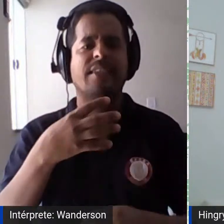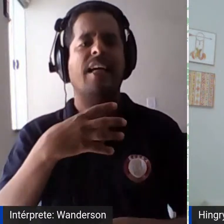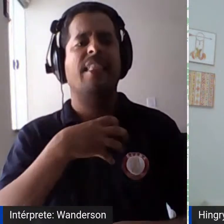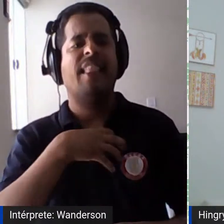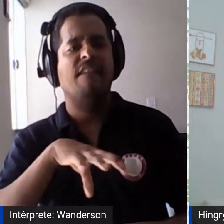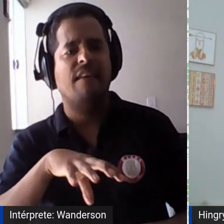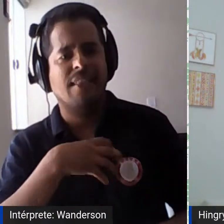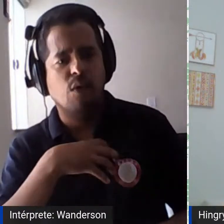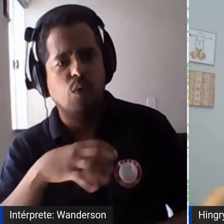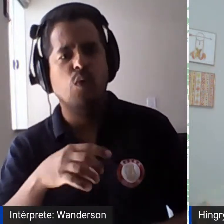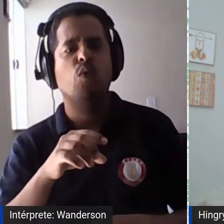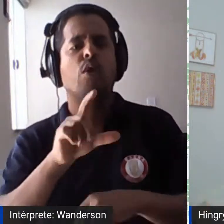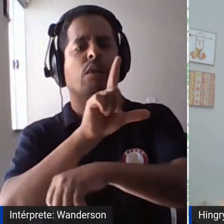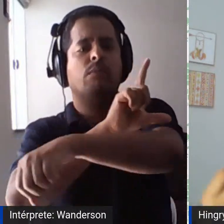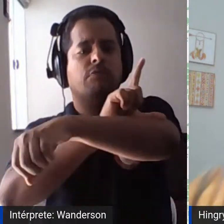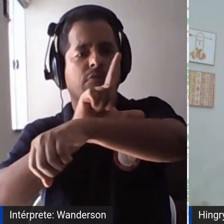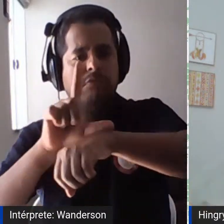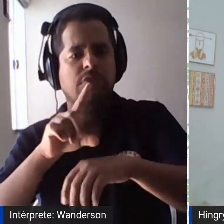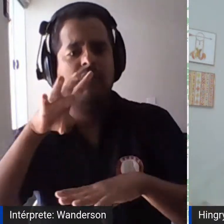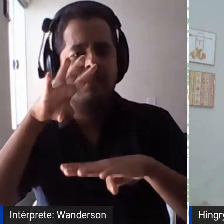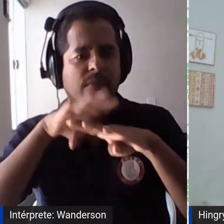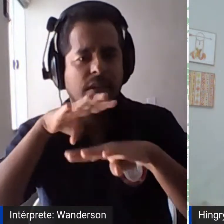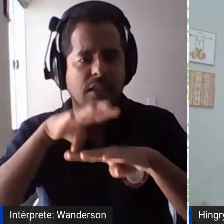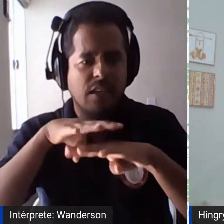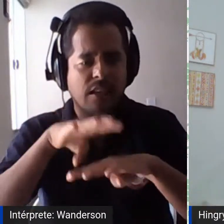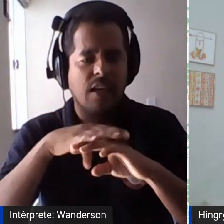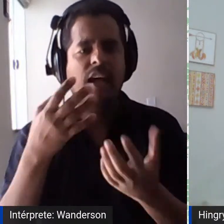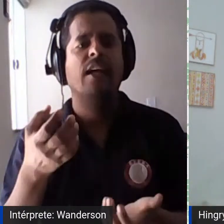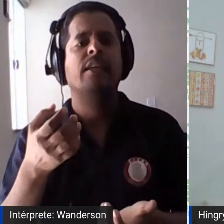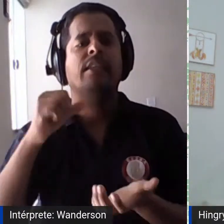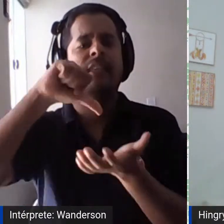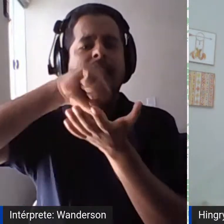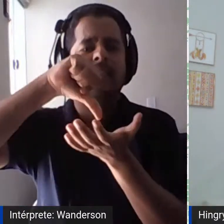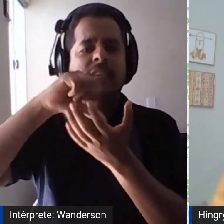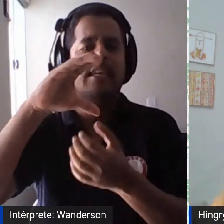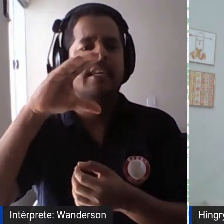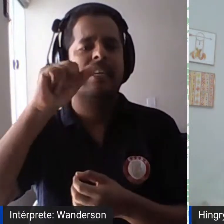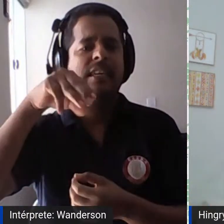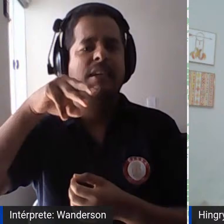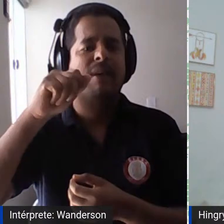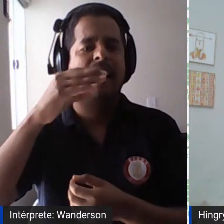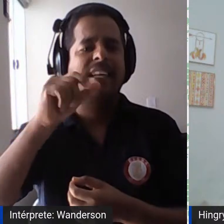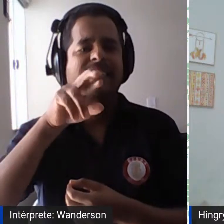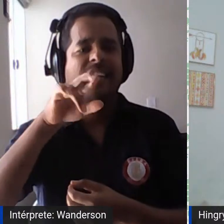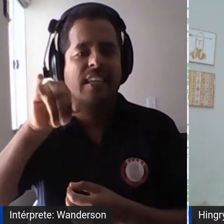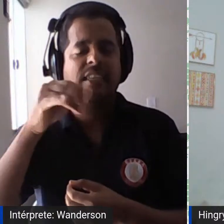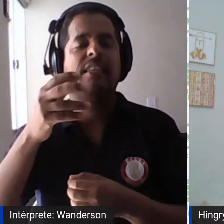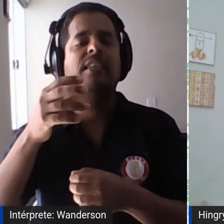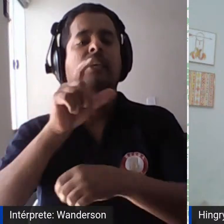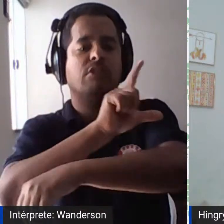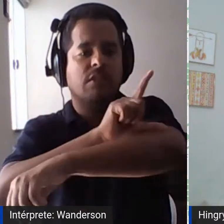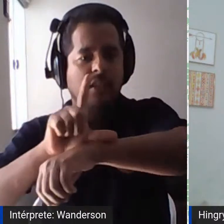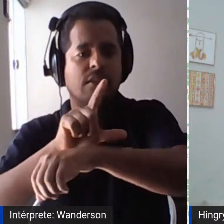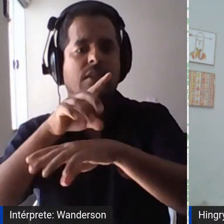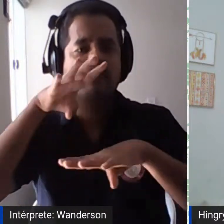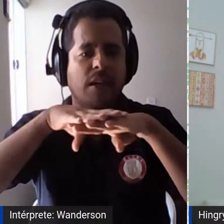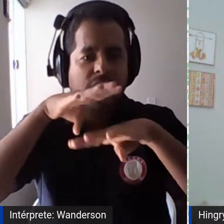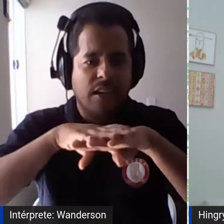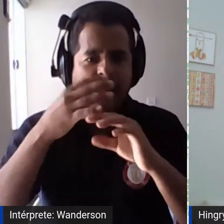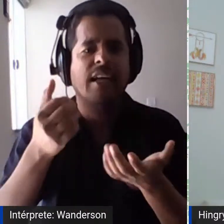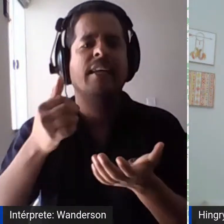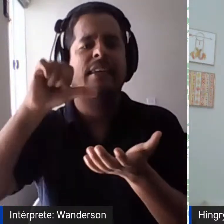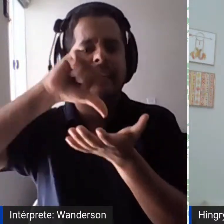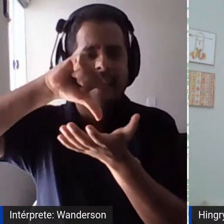Salvador, licenciatura de matemática Campus Camaçari, licenciatura de matemática